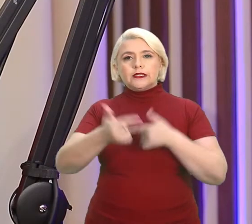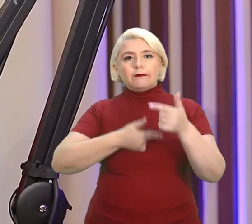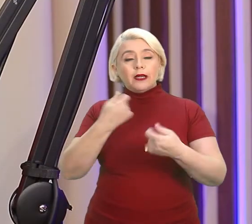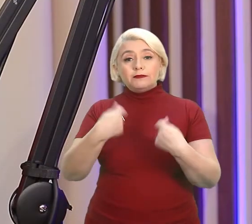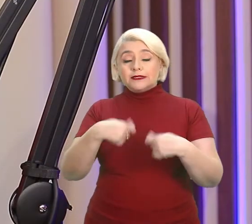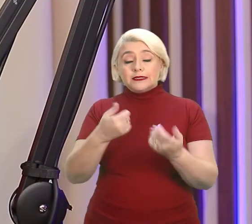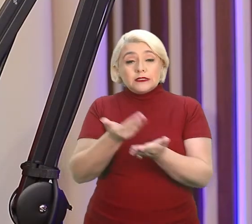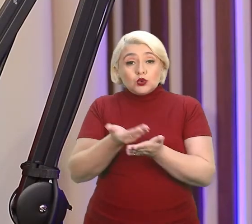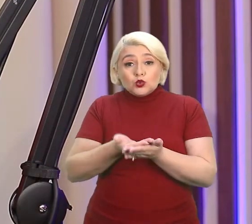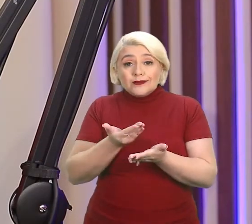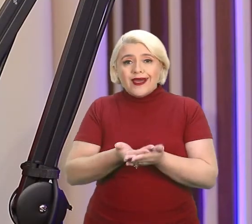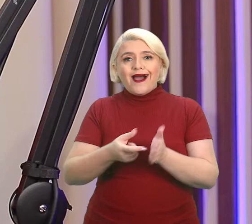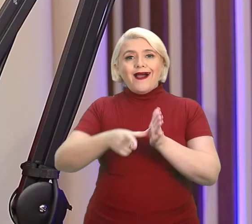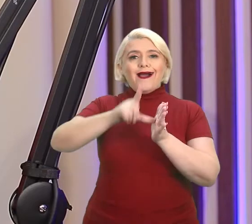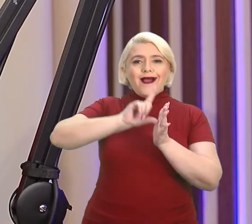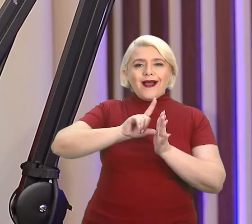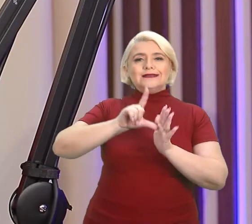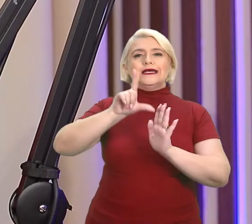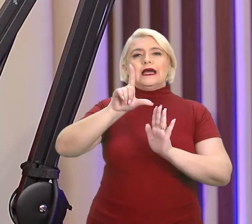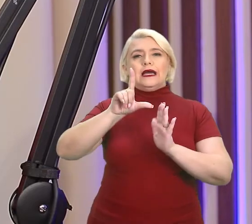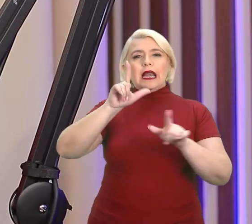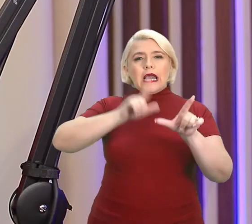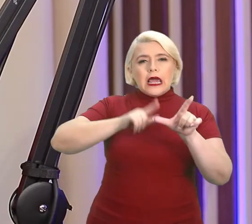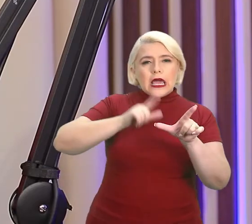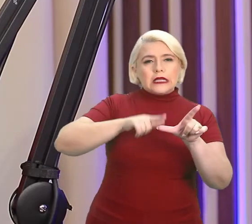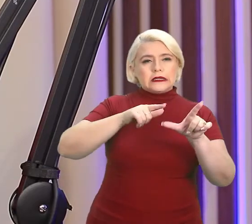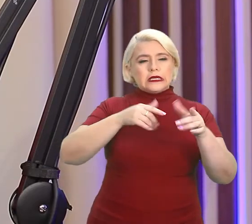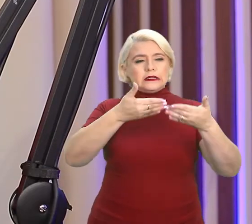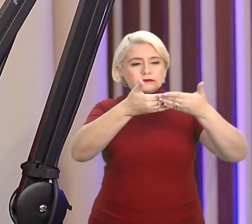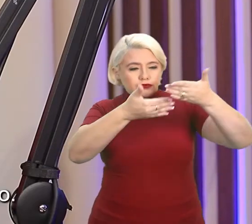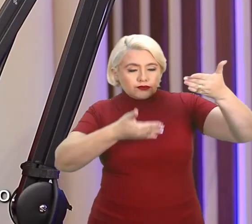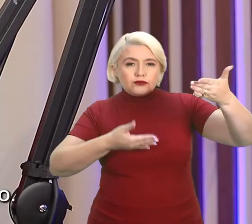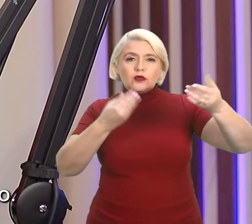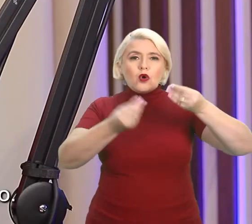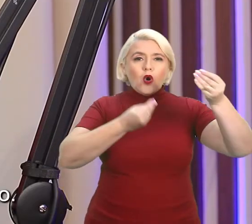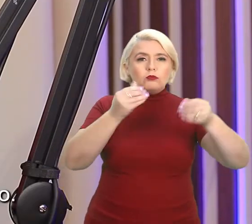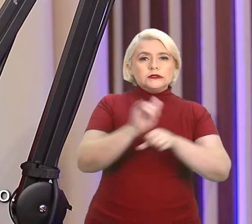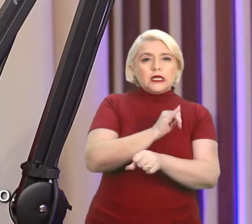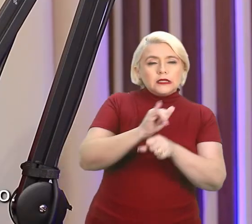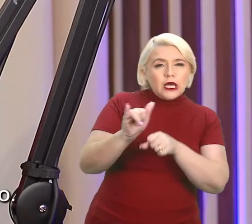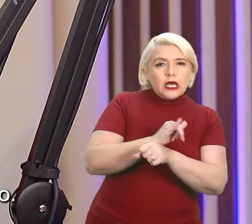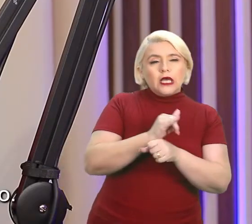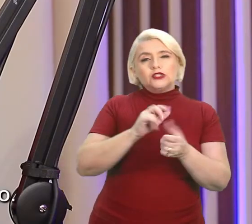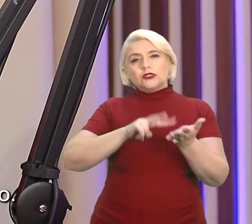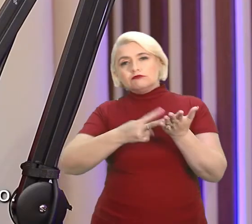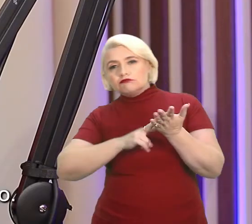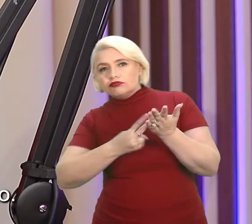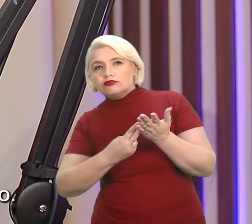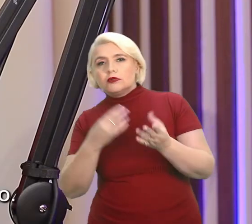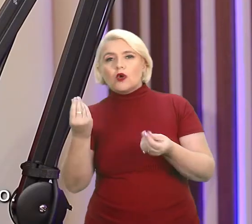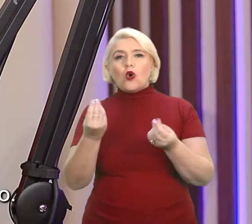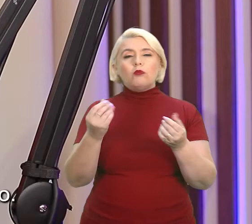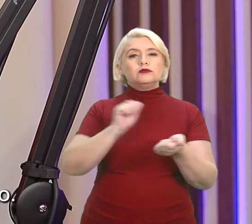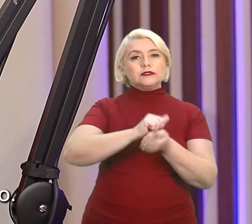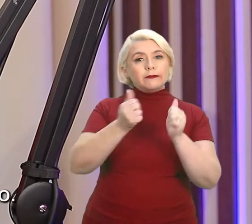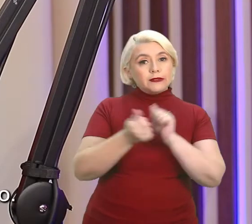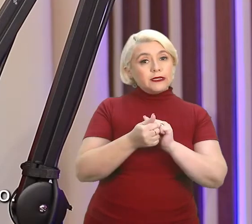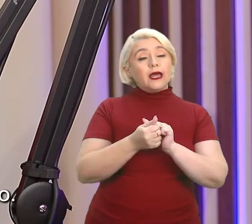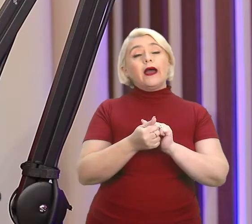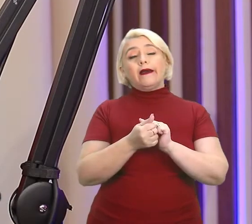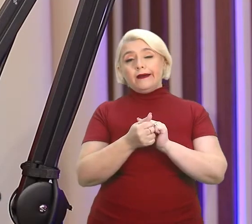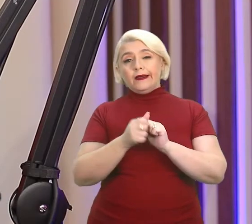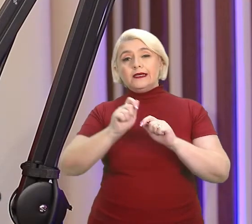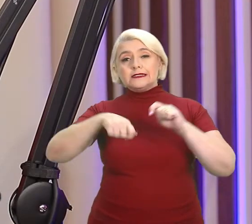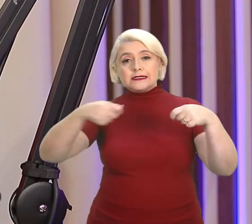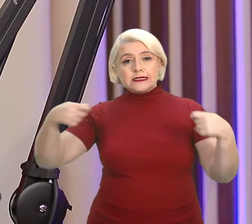trabalho, a gente precisa estudar as letras e saber os sinais, as estratégias de tradução, os sinais equivalentes a cada